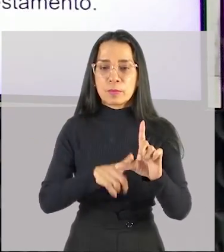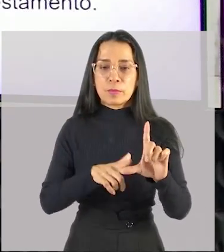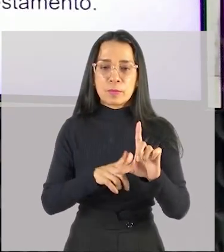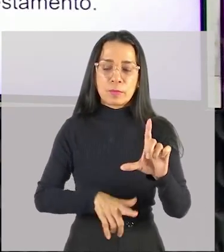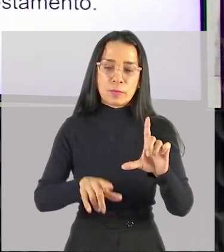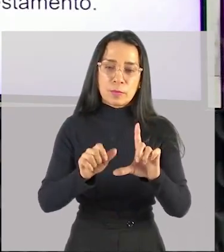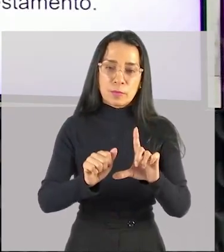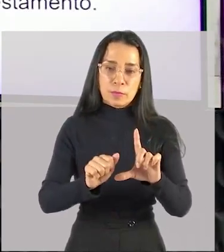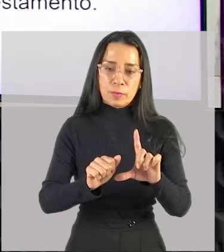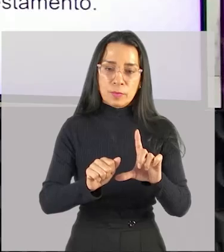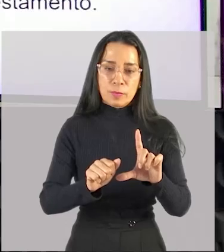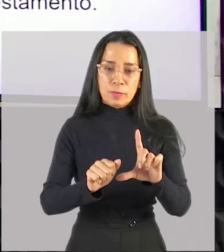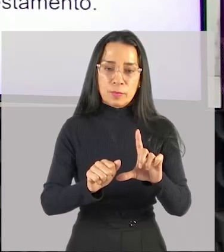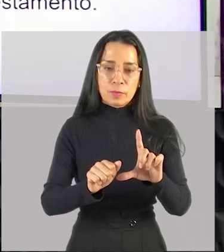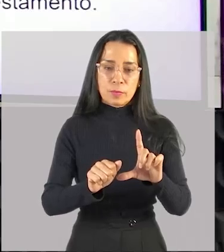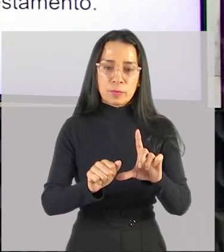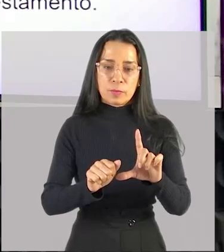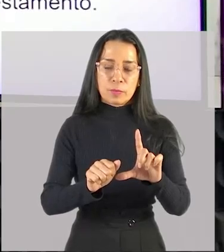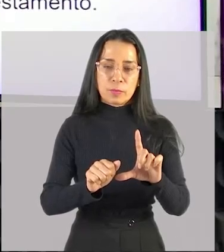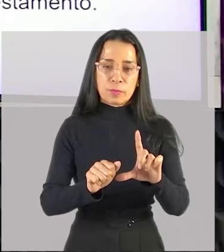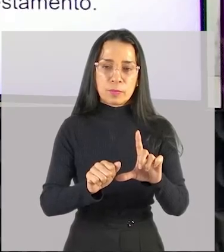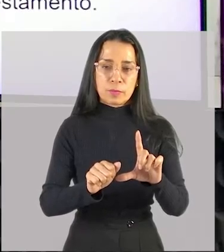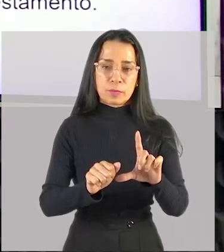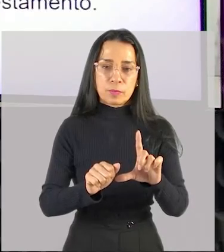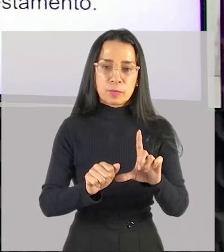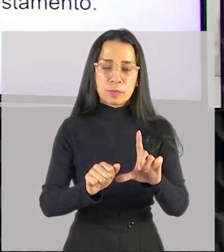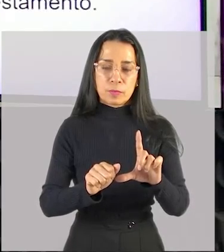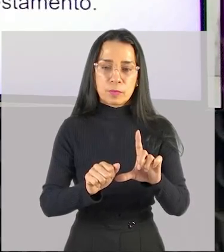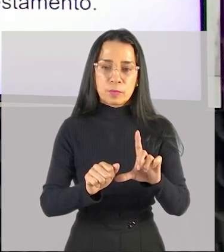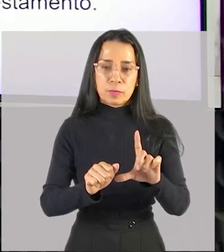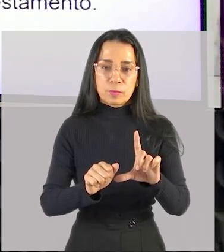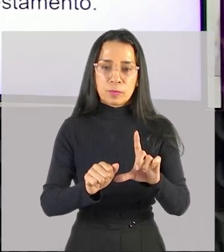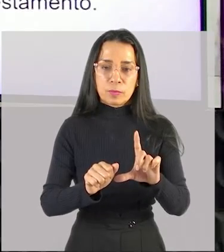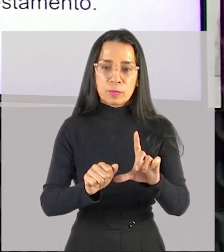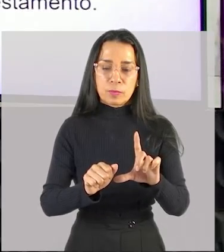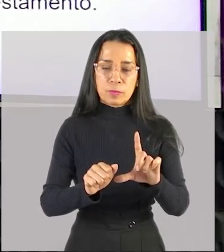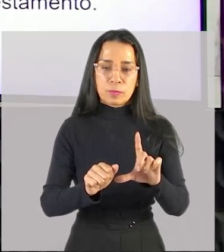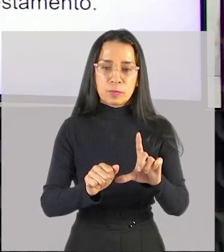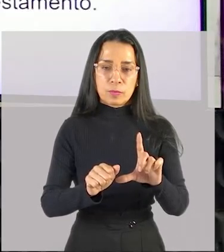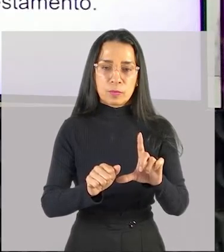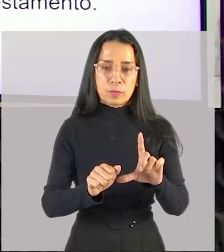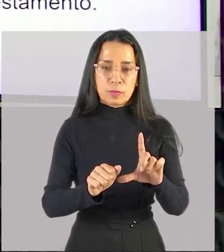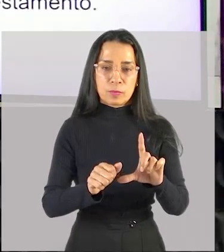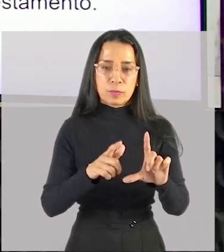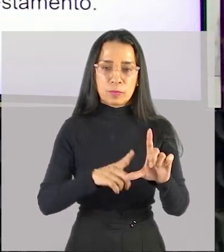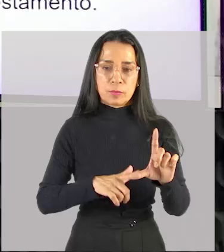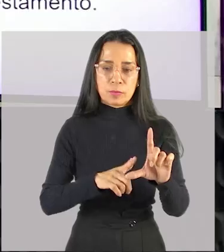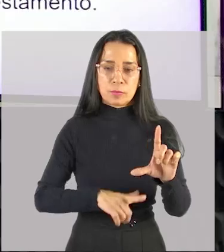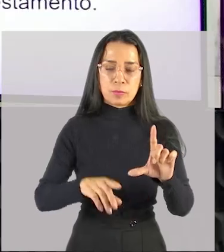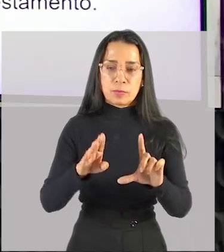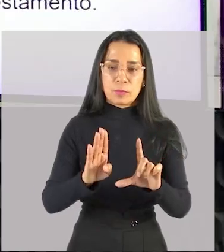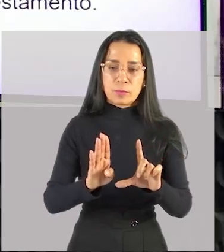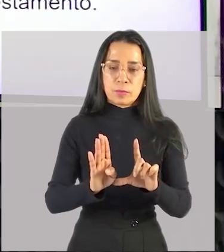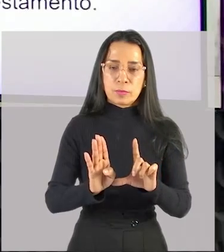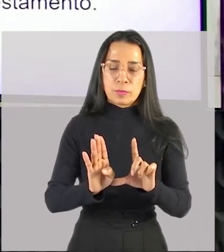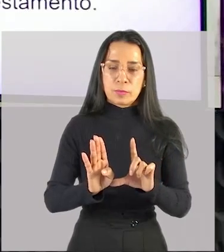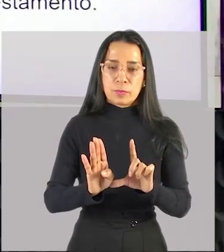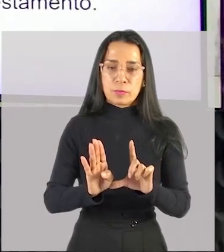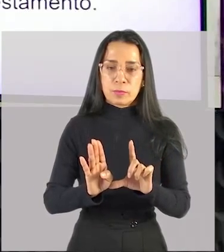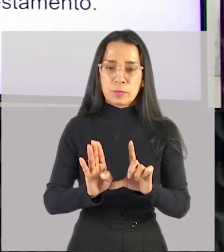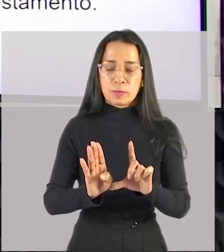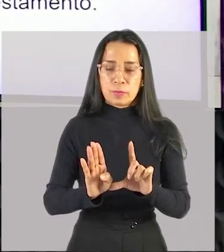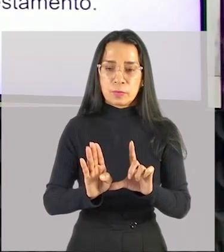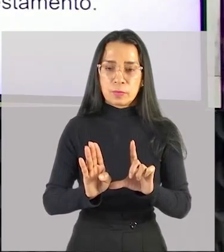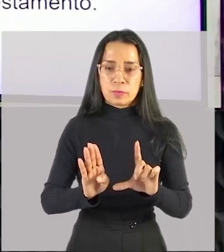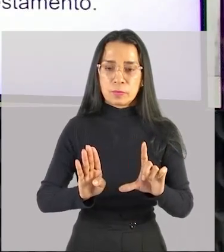questão da postura celibatária é mais para aqueles que estão dentro da instituição, da igreja, né, os padres. Então, ele